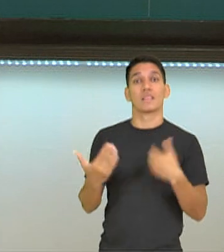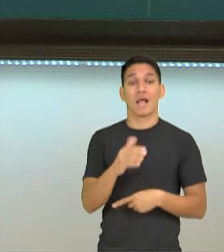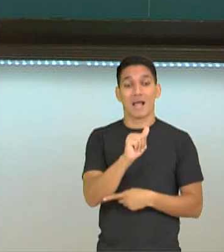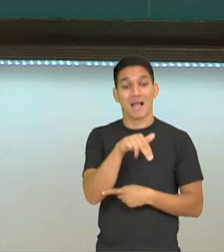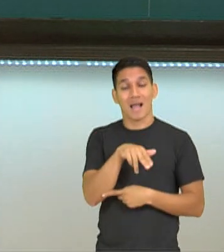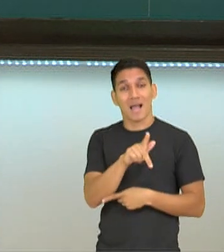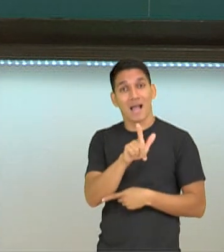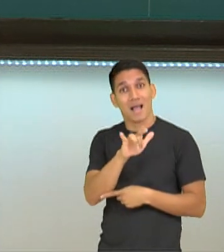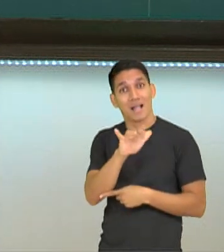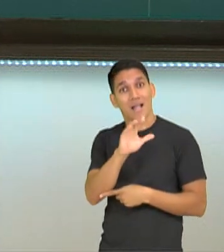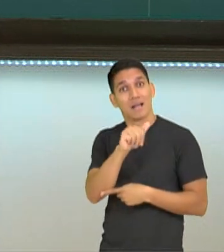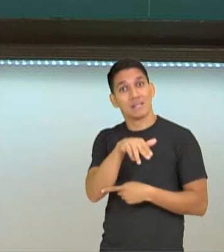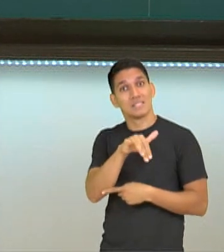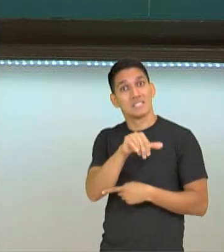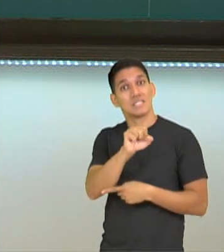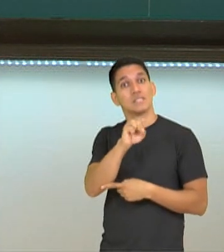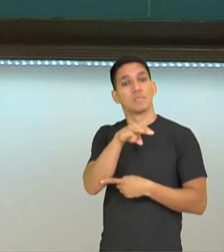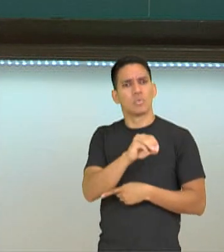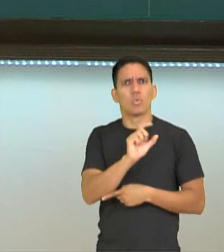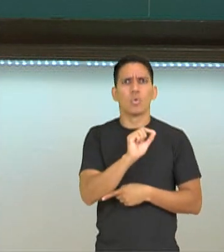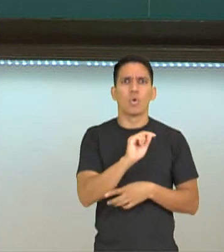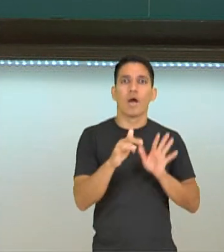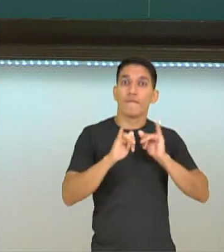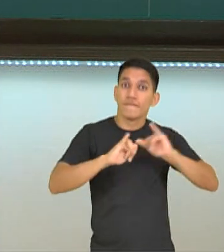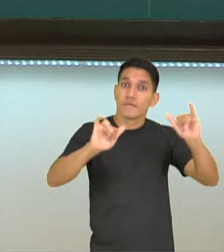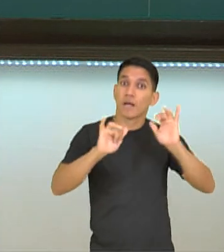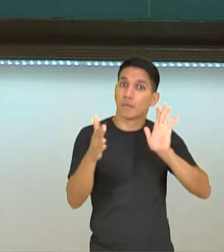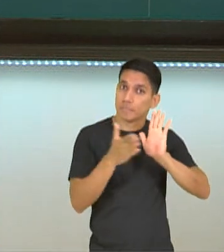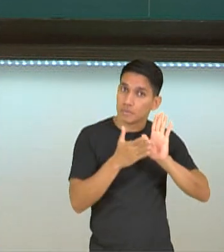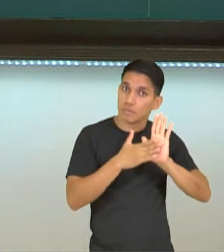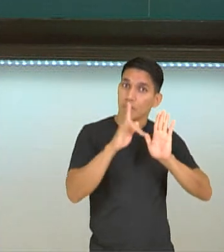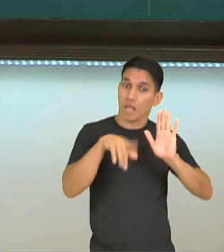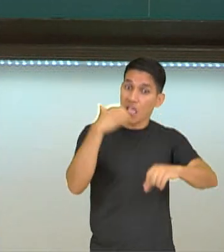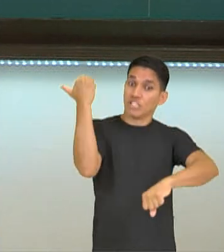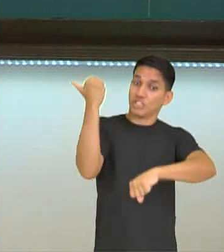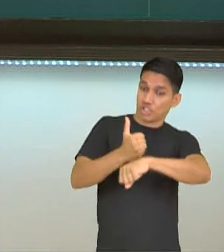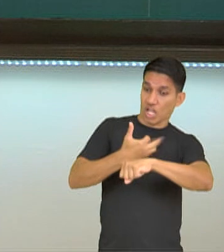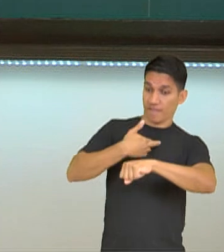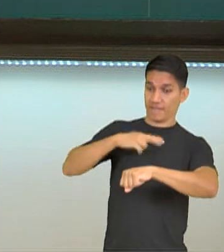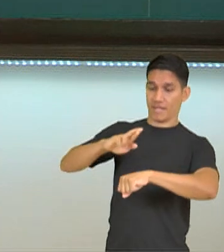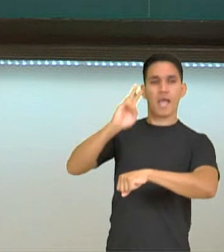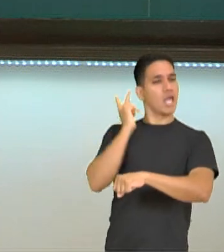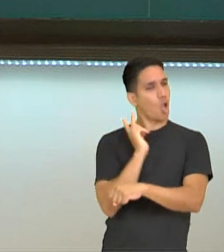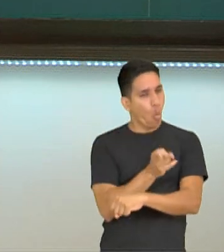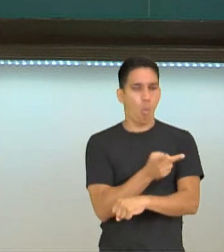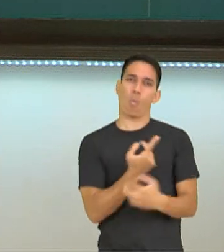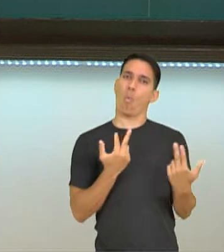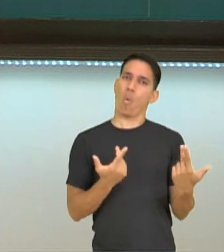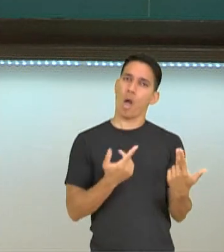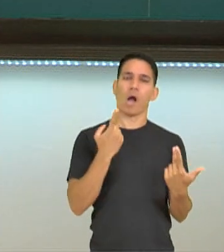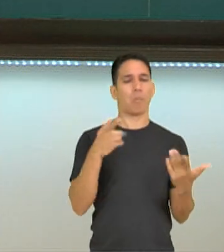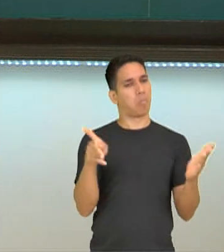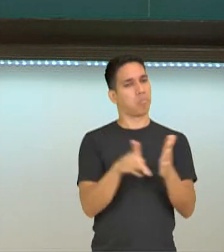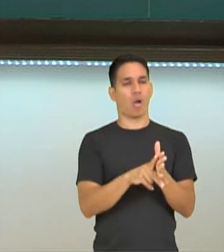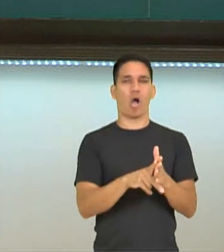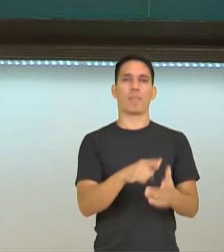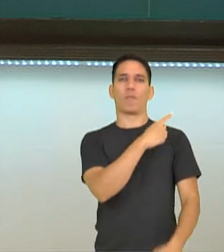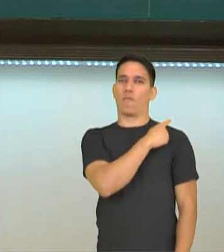ele pregava que o chefe da igreja deveria ser igualmente o chefe do Estado,